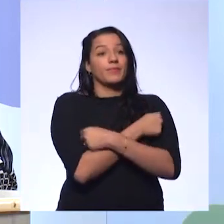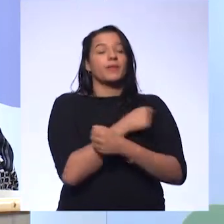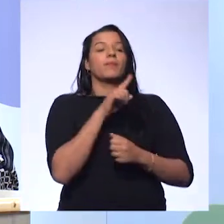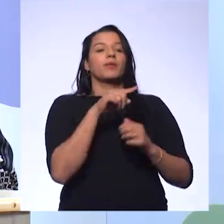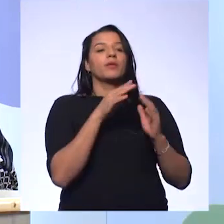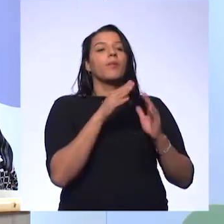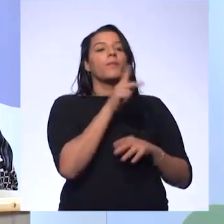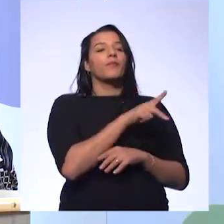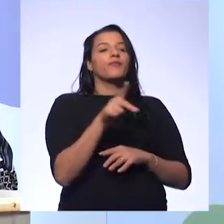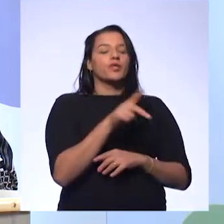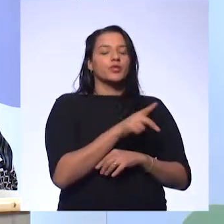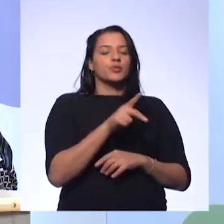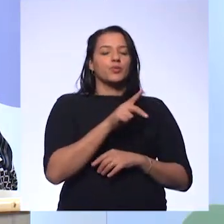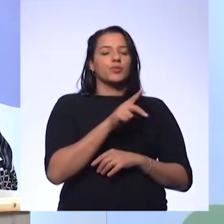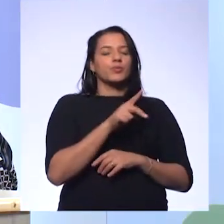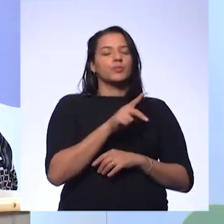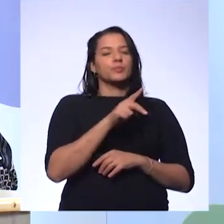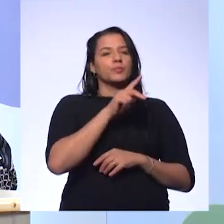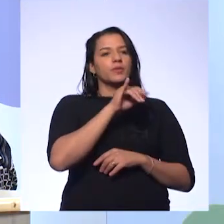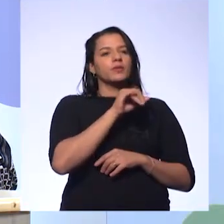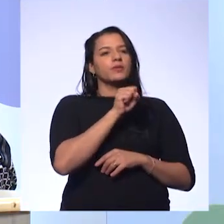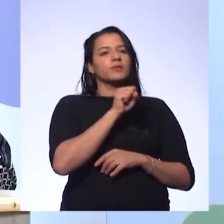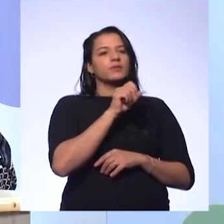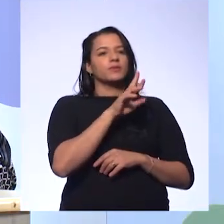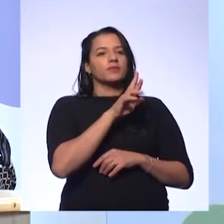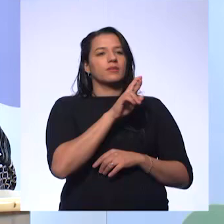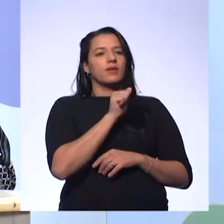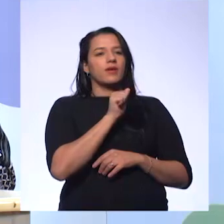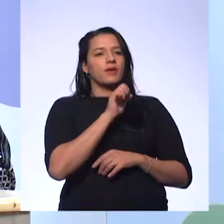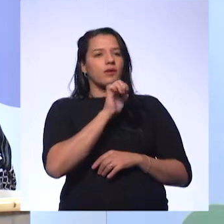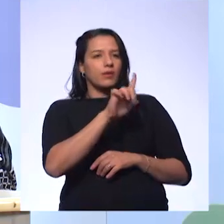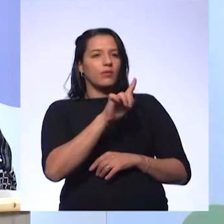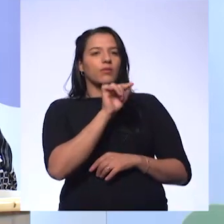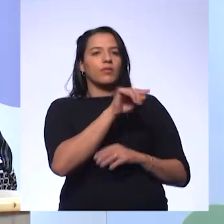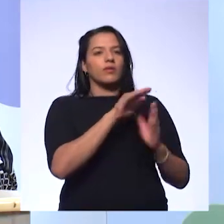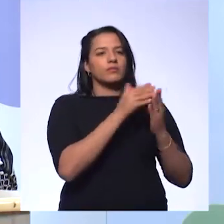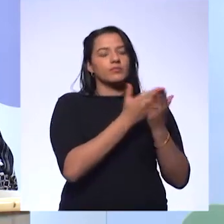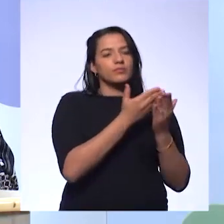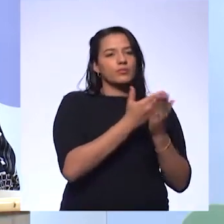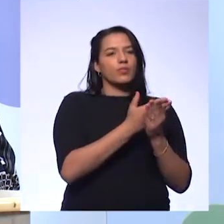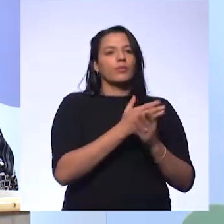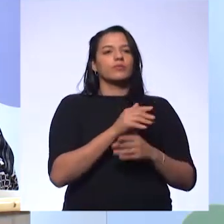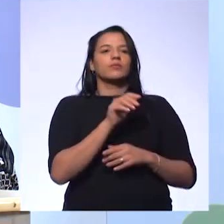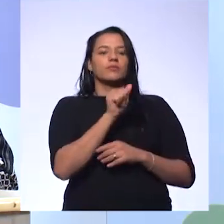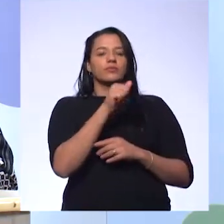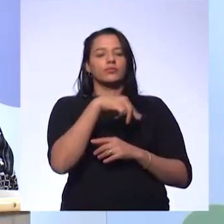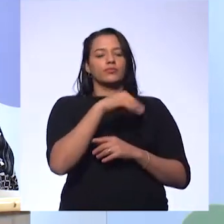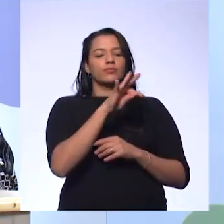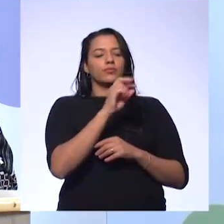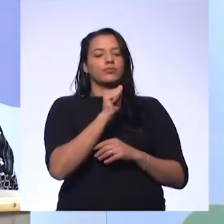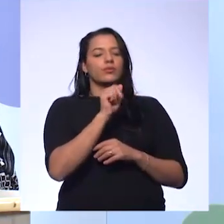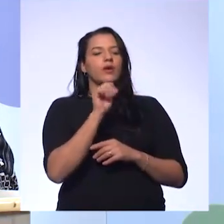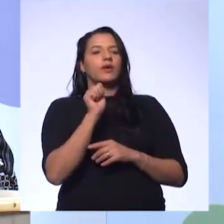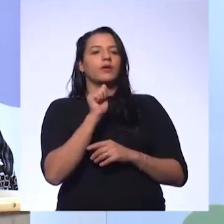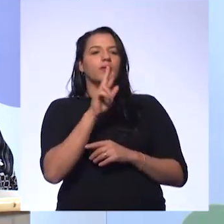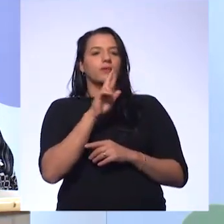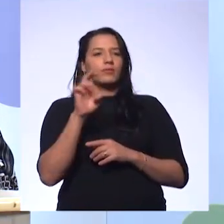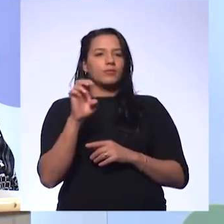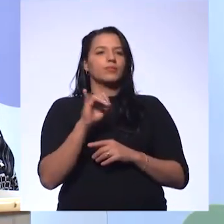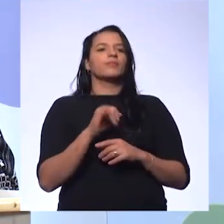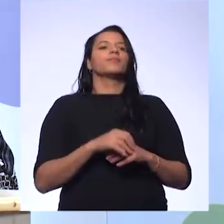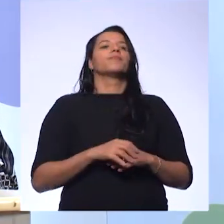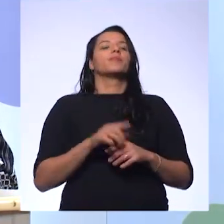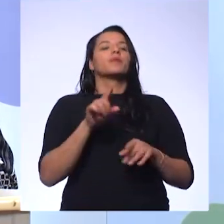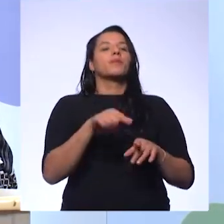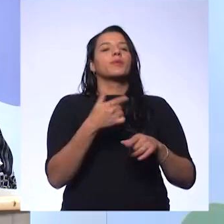escola Michel Antônio, né? Da escola Michel Antônio Além, em Rio Claro. O professor Luiz Henrique, da escola